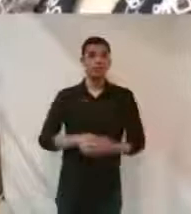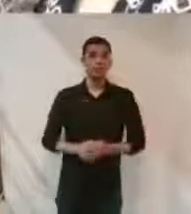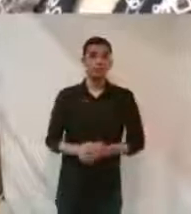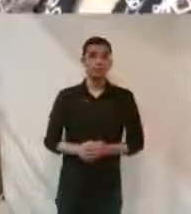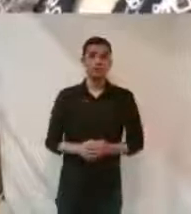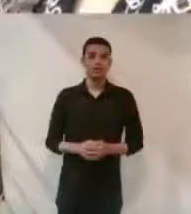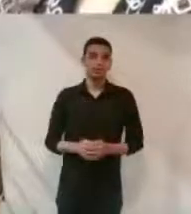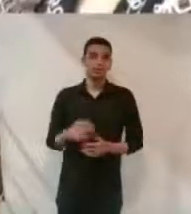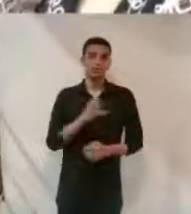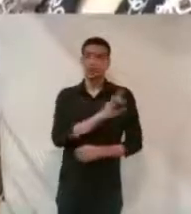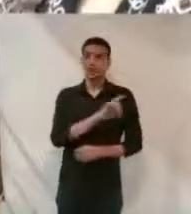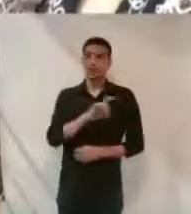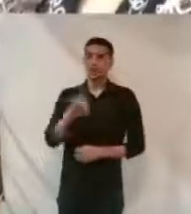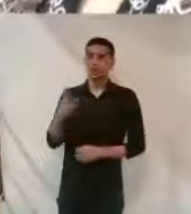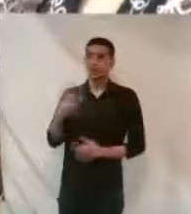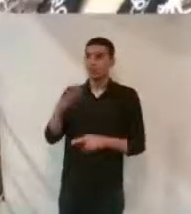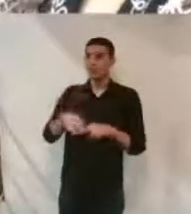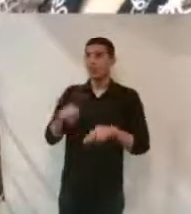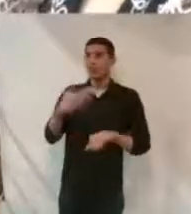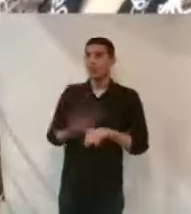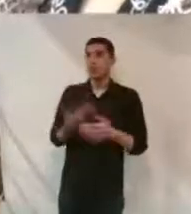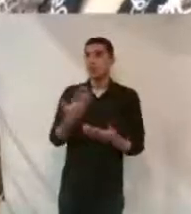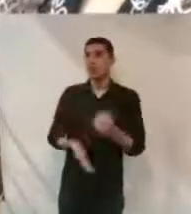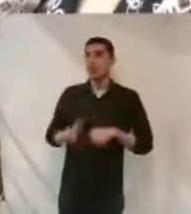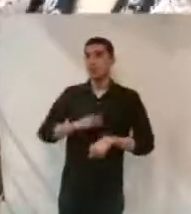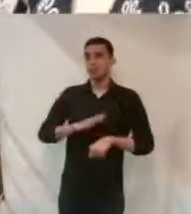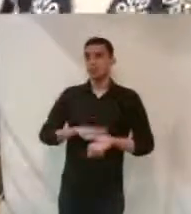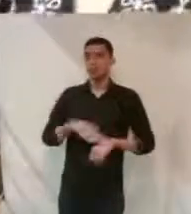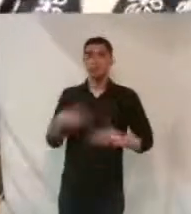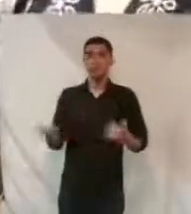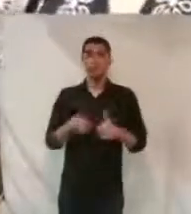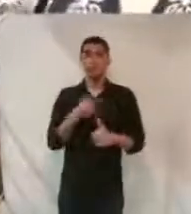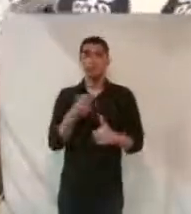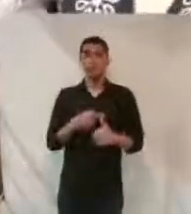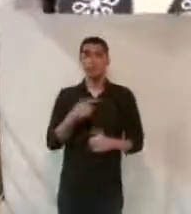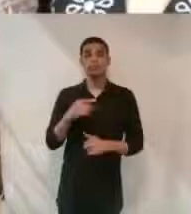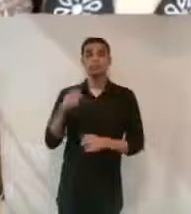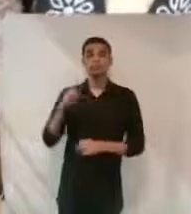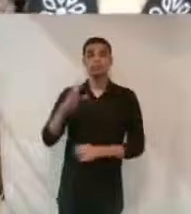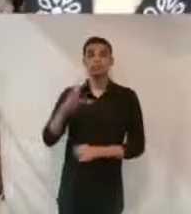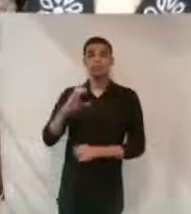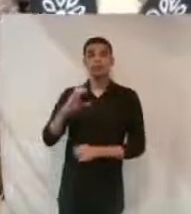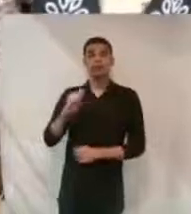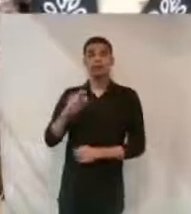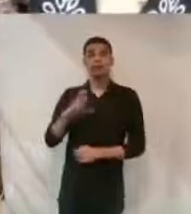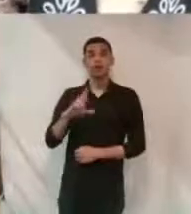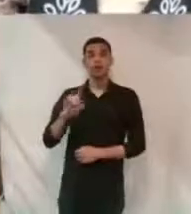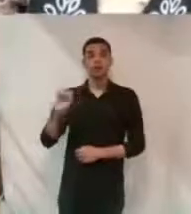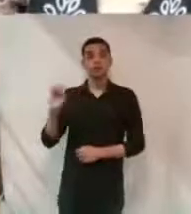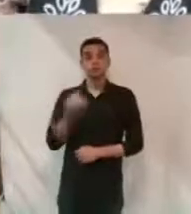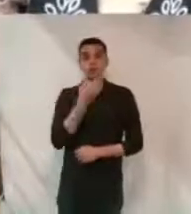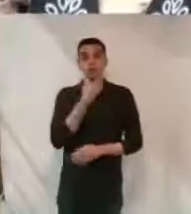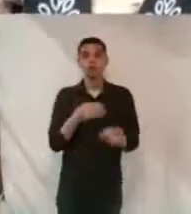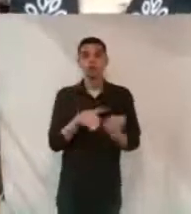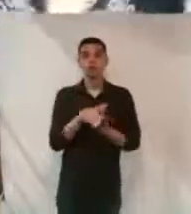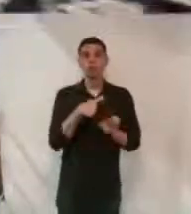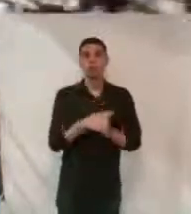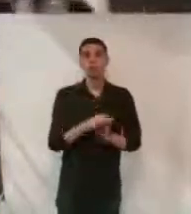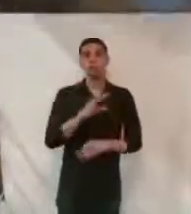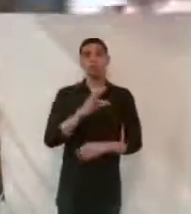a bibliografia aqui, porque senão vai perder tempo. Primeiro, doutor Carlos da Costa Pinto Neves, conselheiro do Tribunal de Contas de Pernambuco.